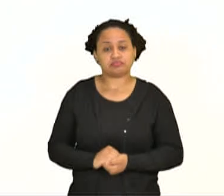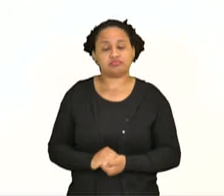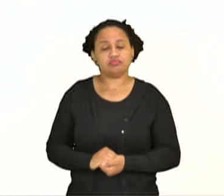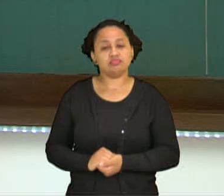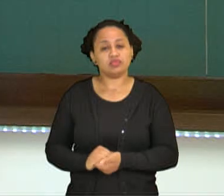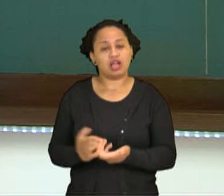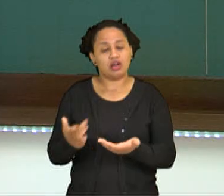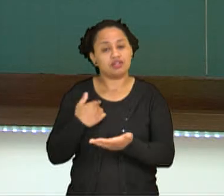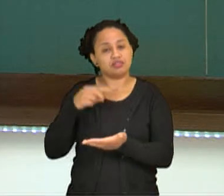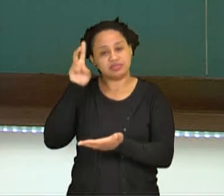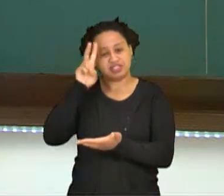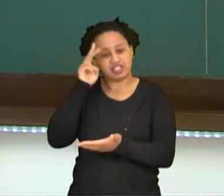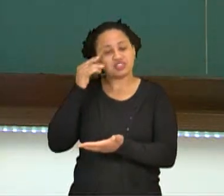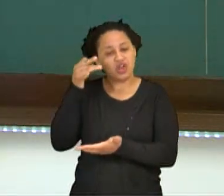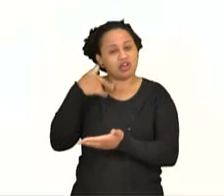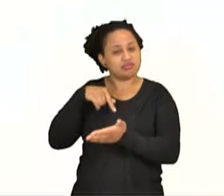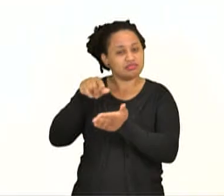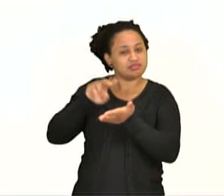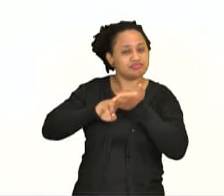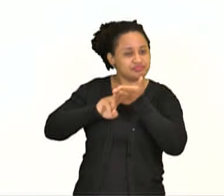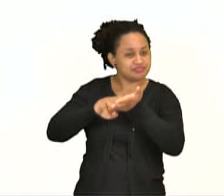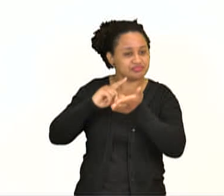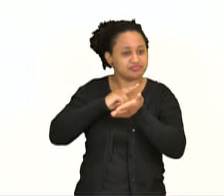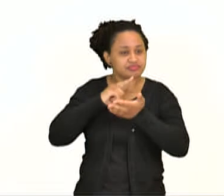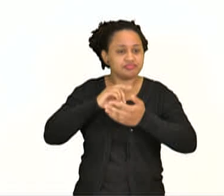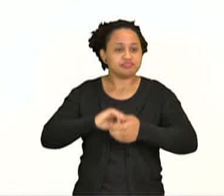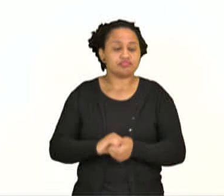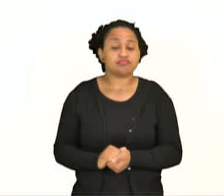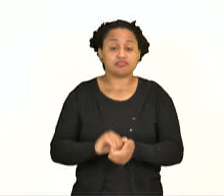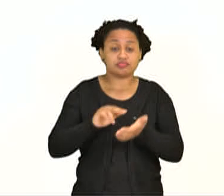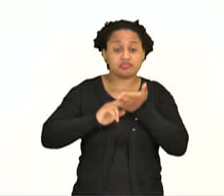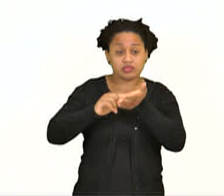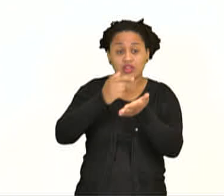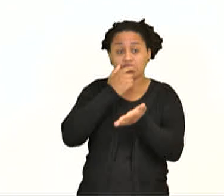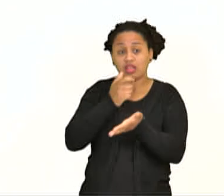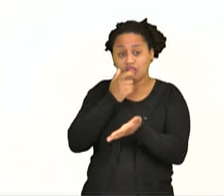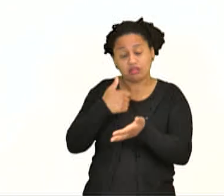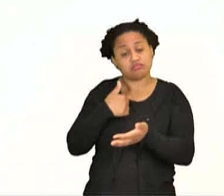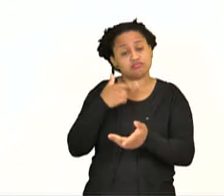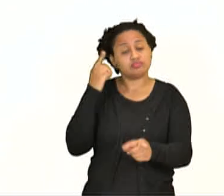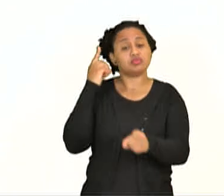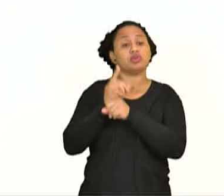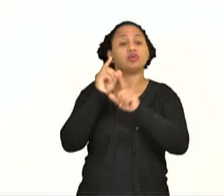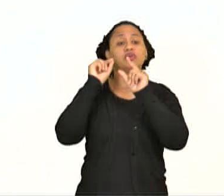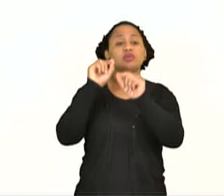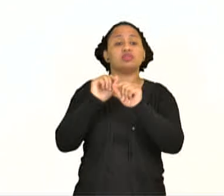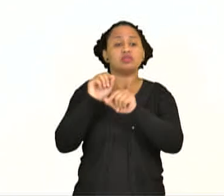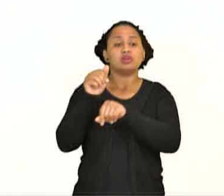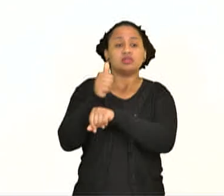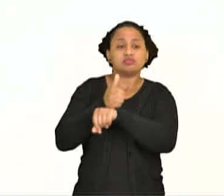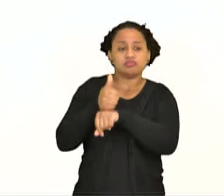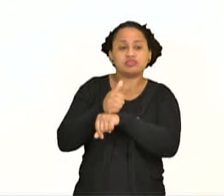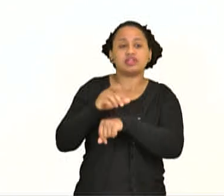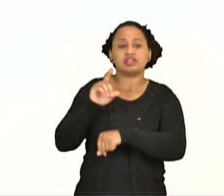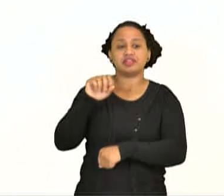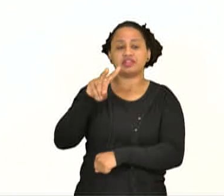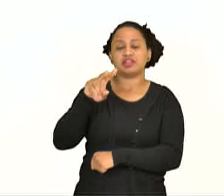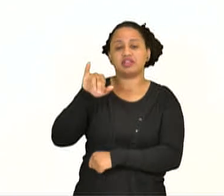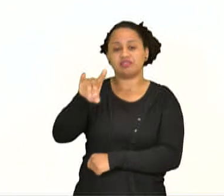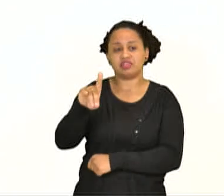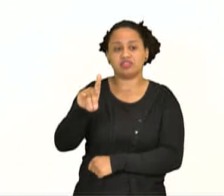Vamos à história dessa carta que nós lemos? A carta de Albert Einstein foi descoberta pelo astrobiológico